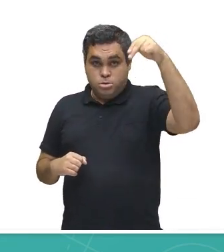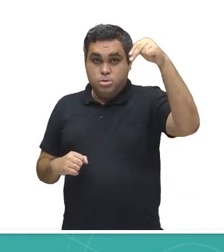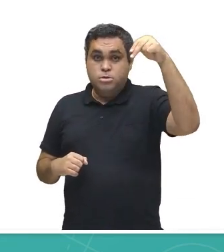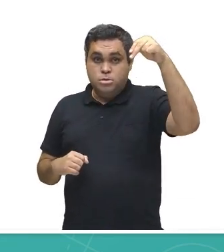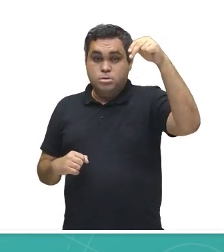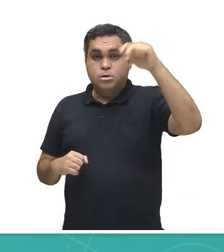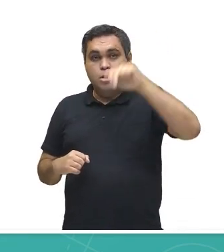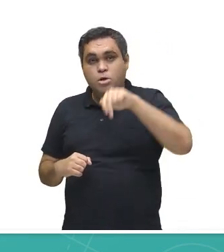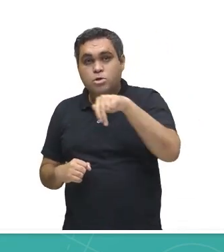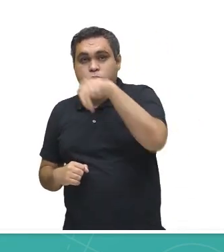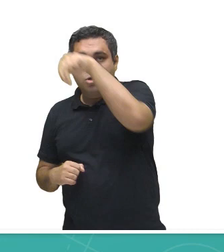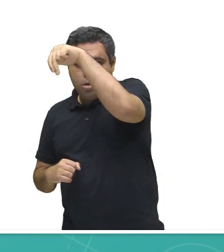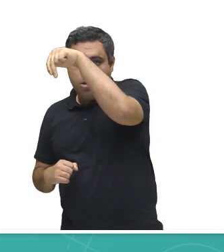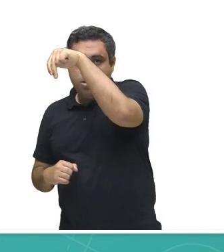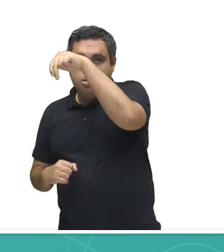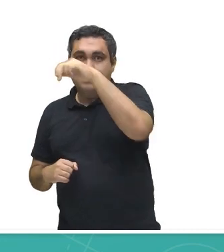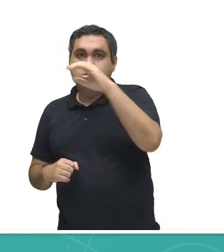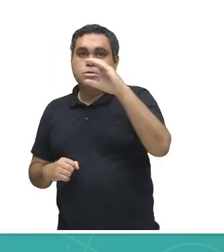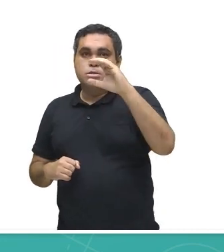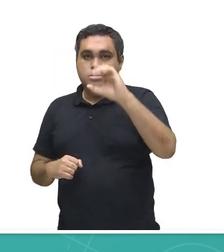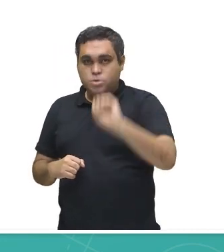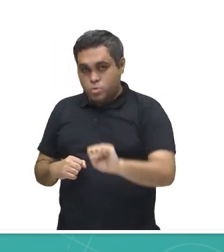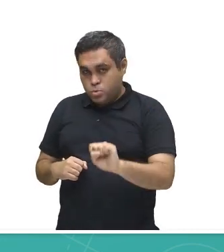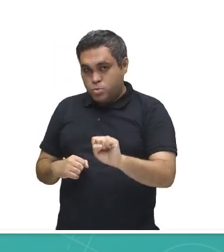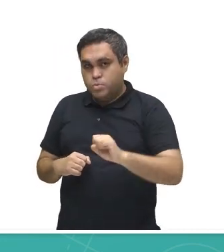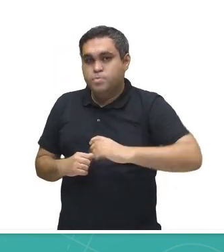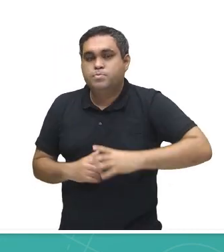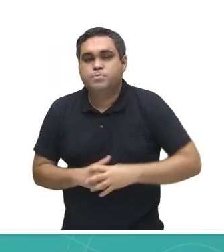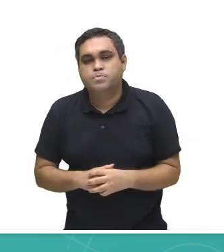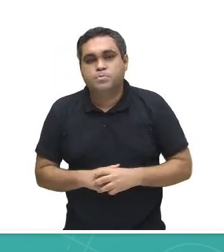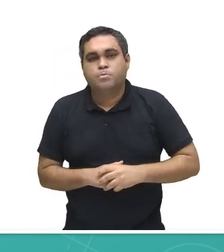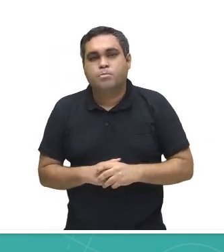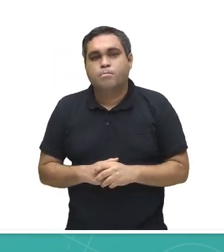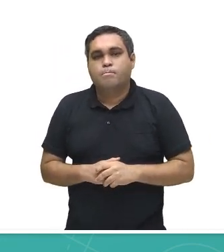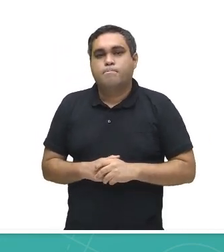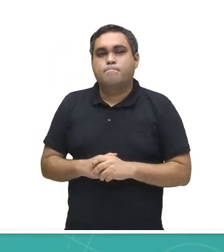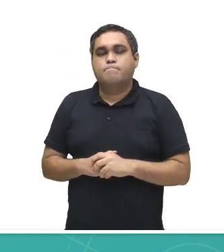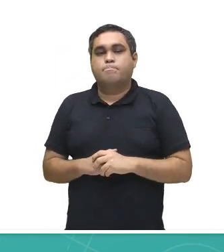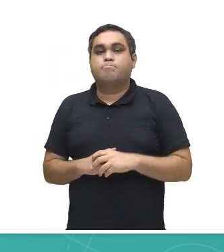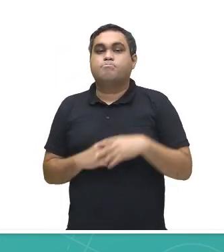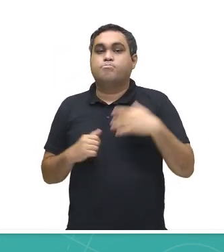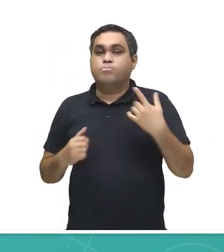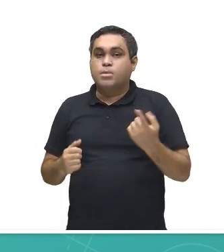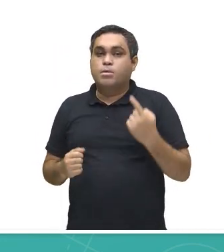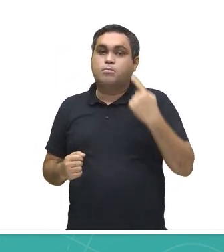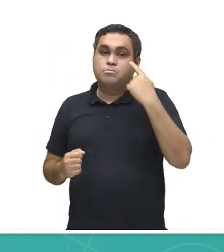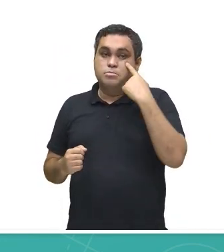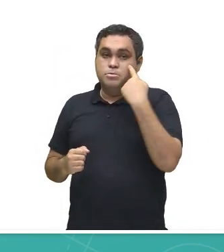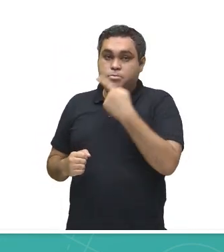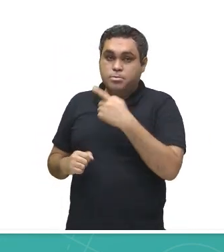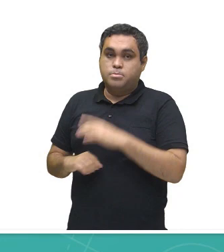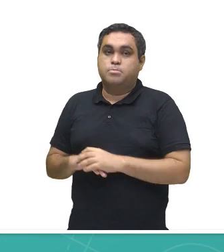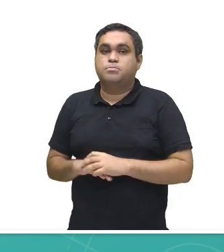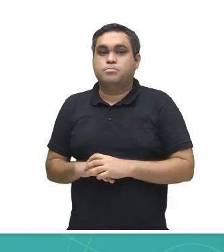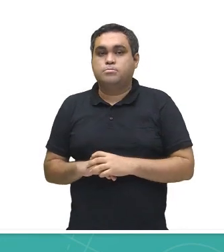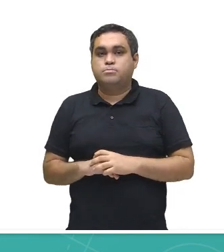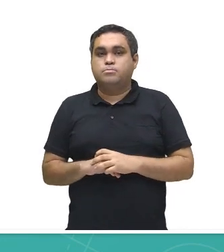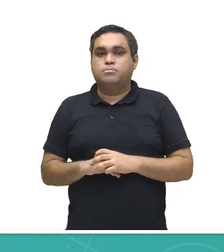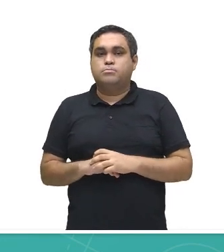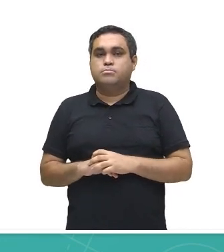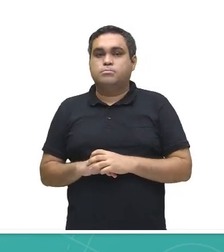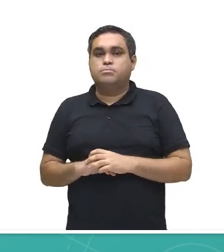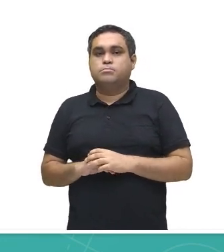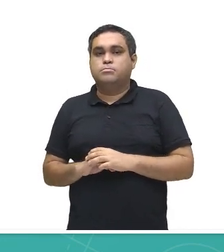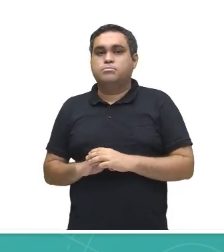o Centro-Sul, tá? Agora, gente, eu quero que vocês observem bem aqui, ó, nessas